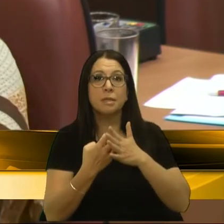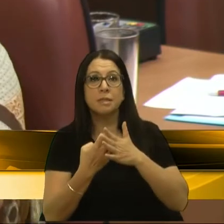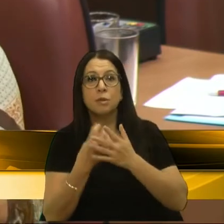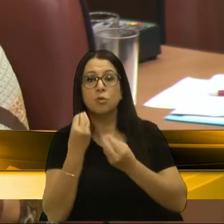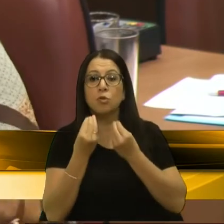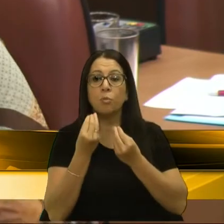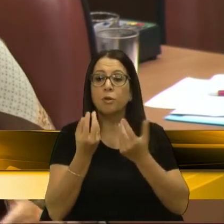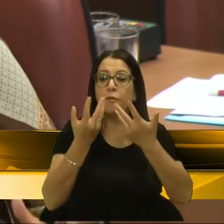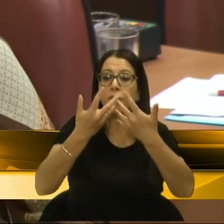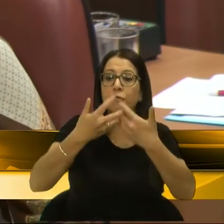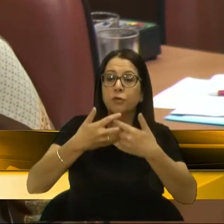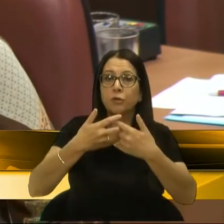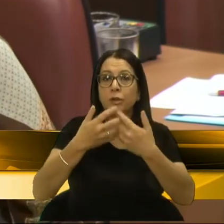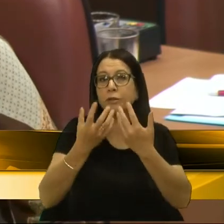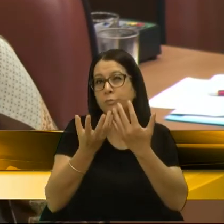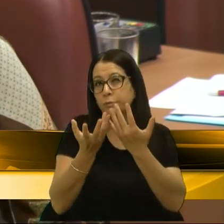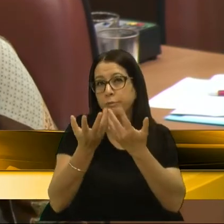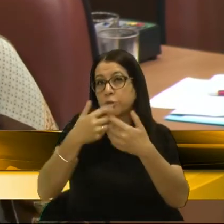que funciona